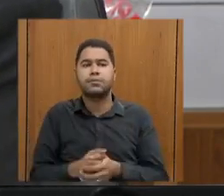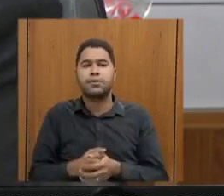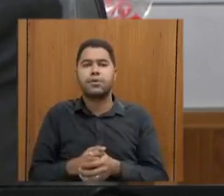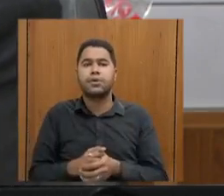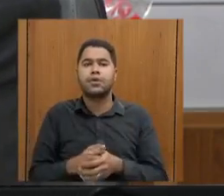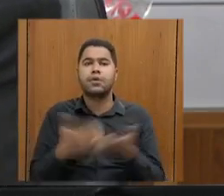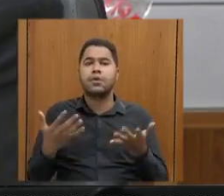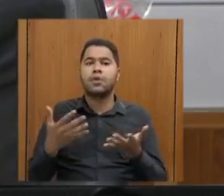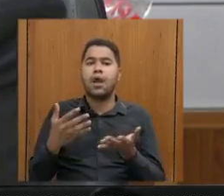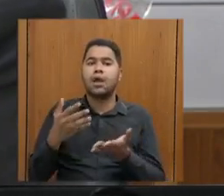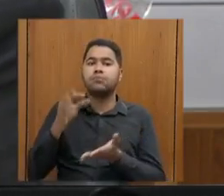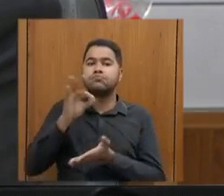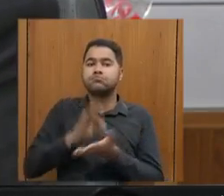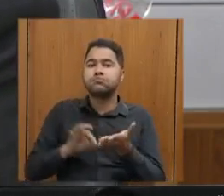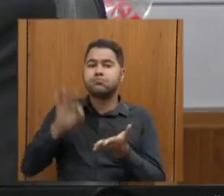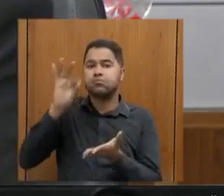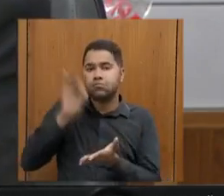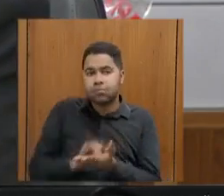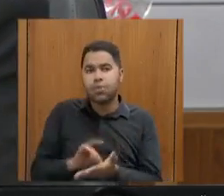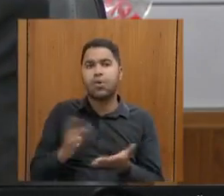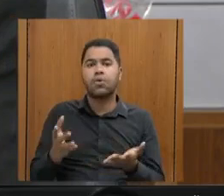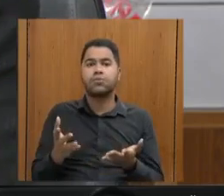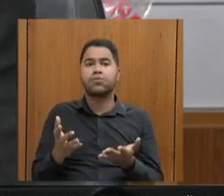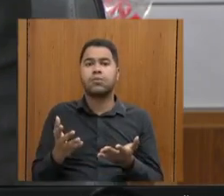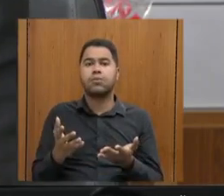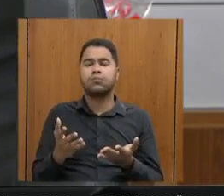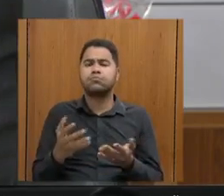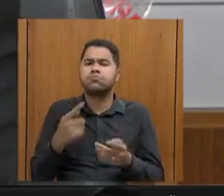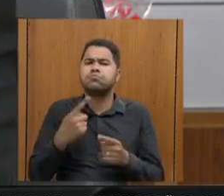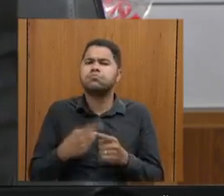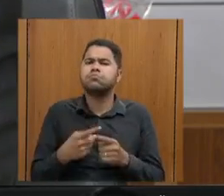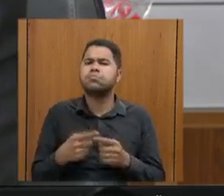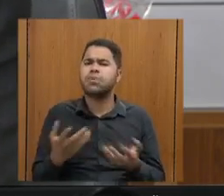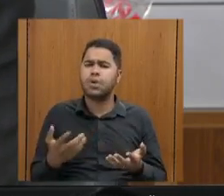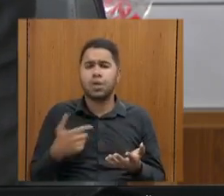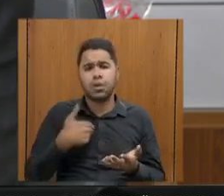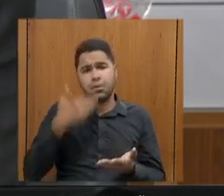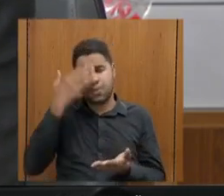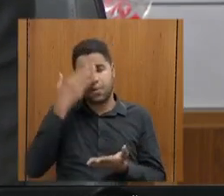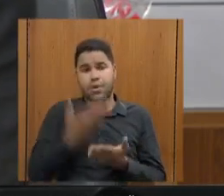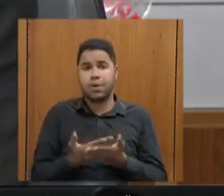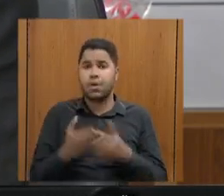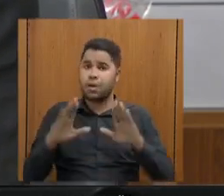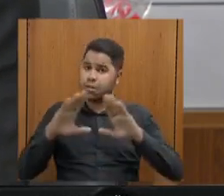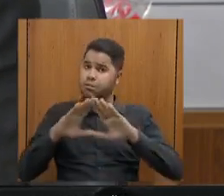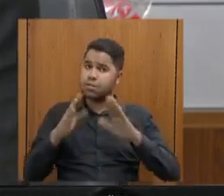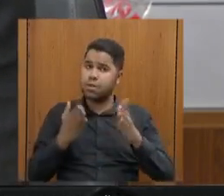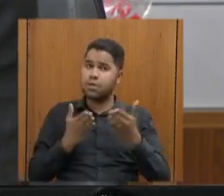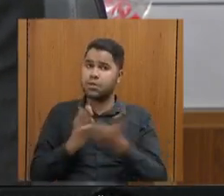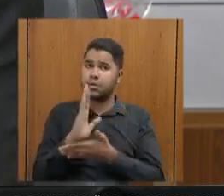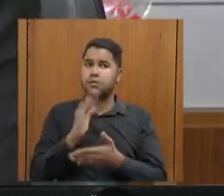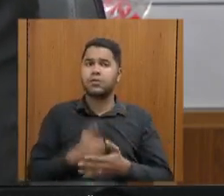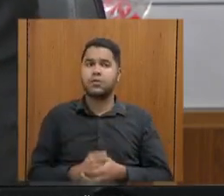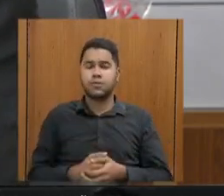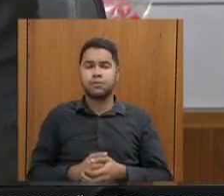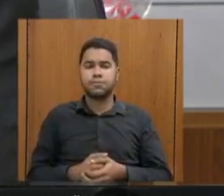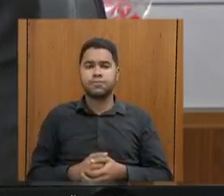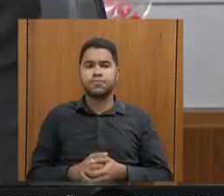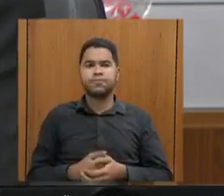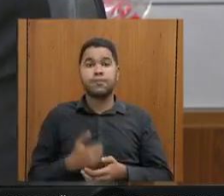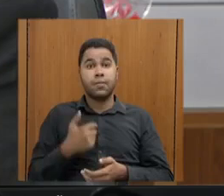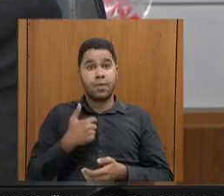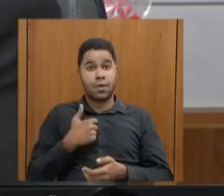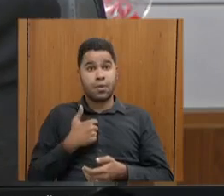uma das outorgas que são para si perdidos Porque Não Eu quero Assembleia eu tô estaria eu eu